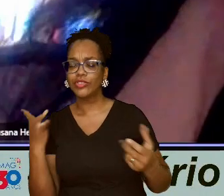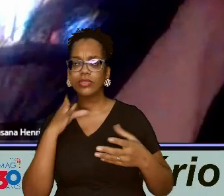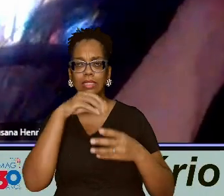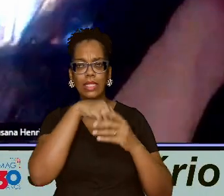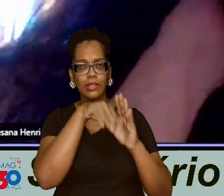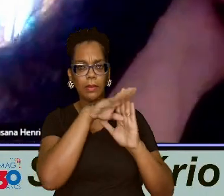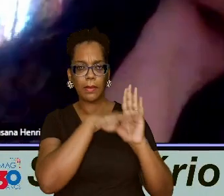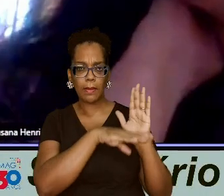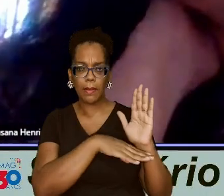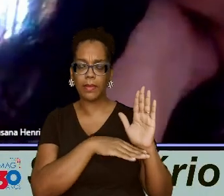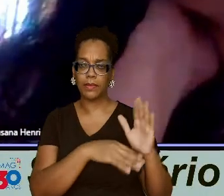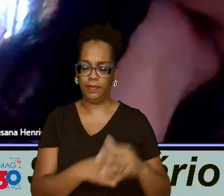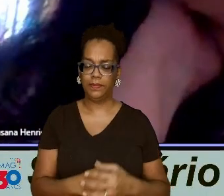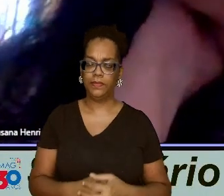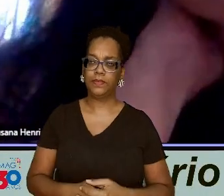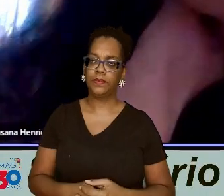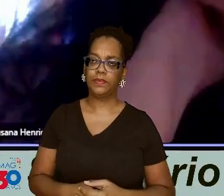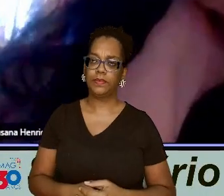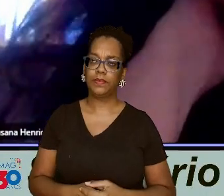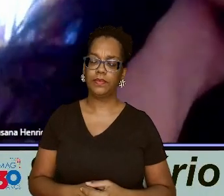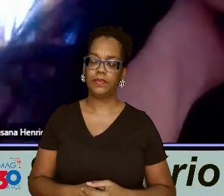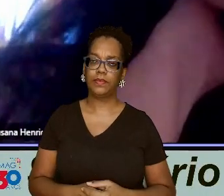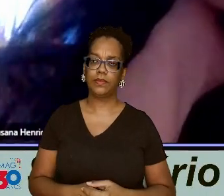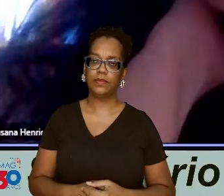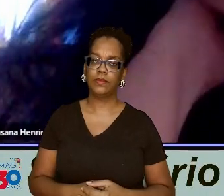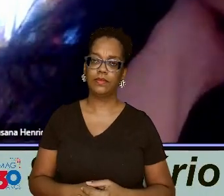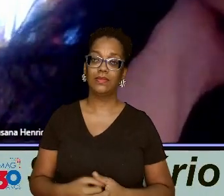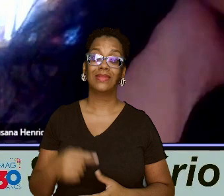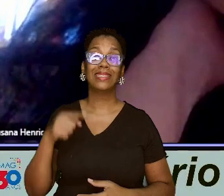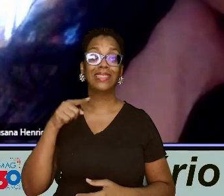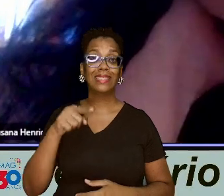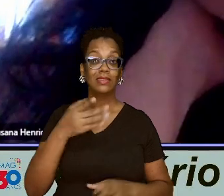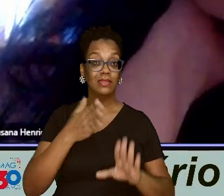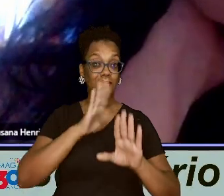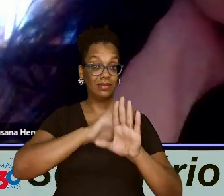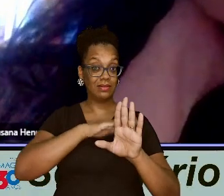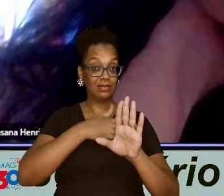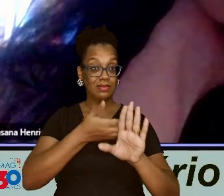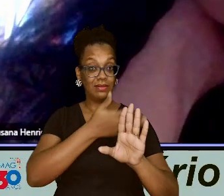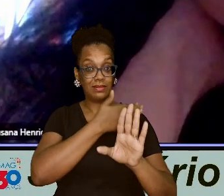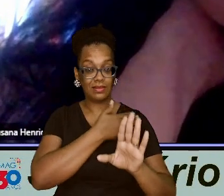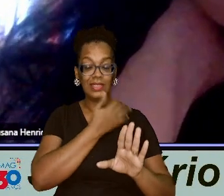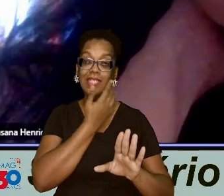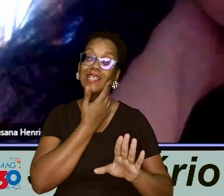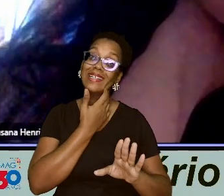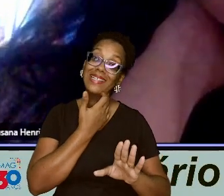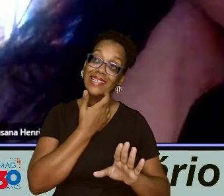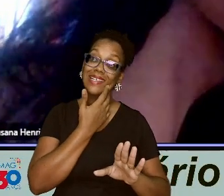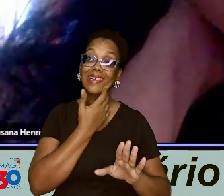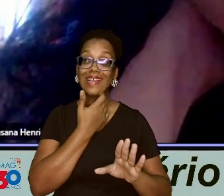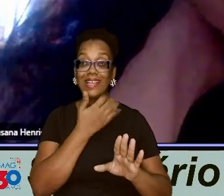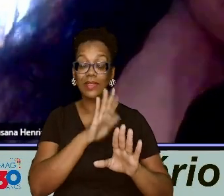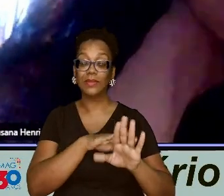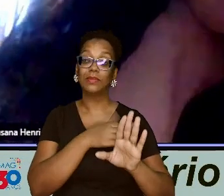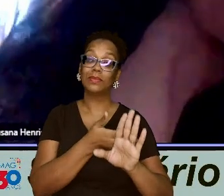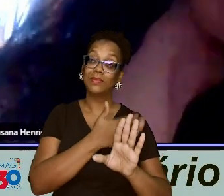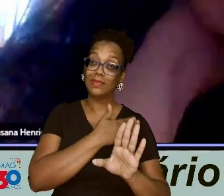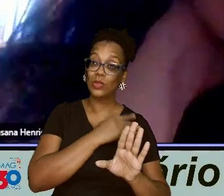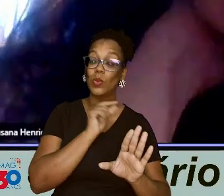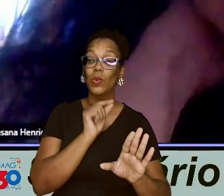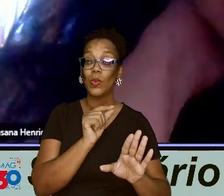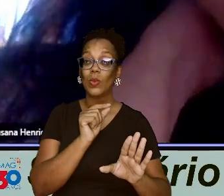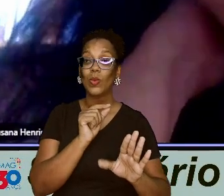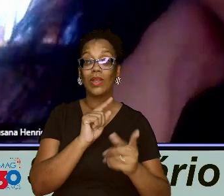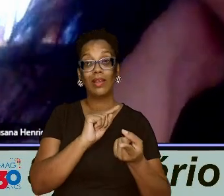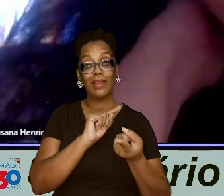apontam nesse sentido. Esse precedente, ele é um precedente que ele é o inverso